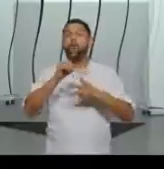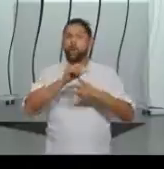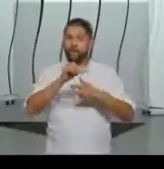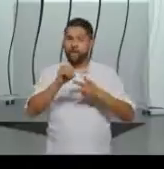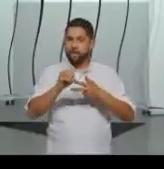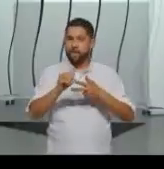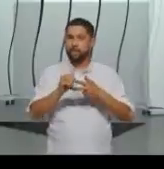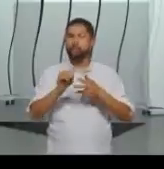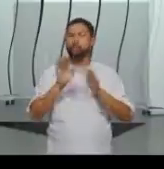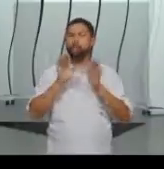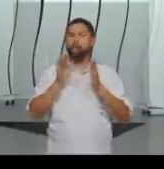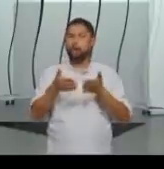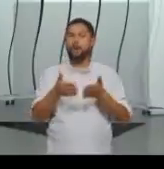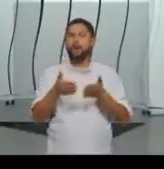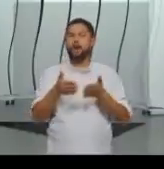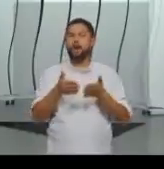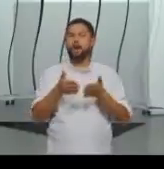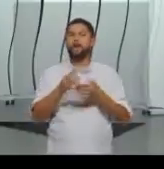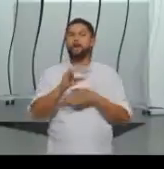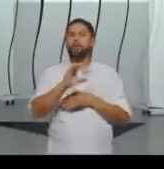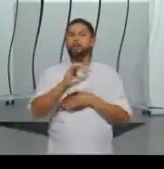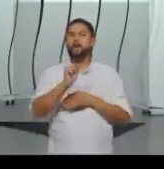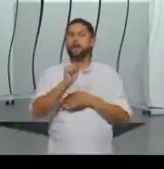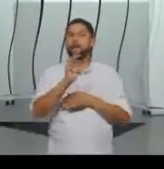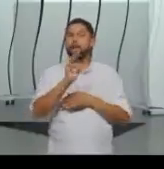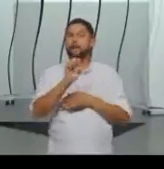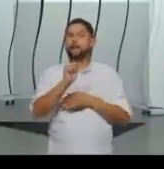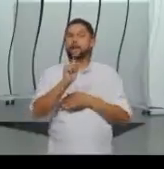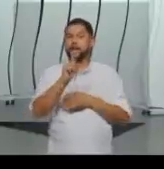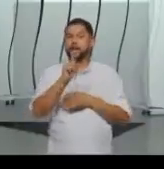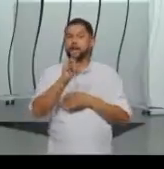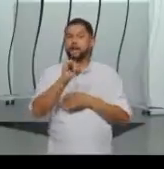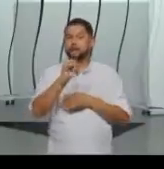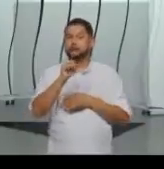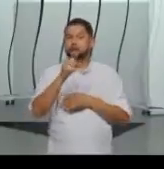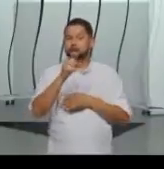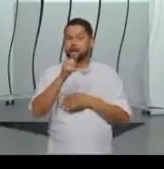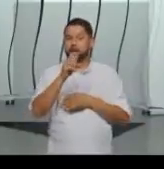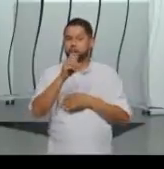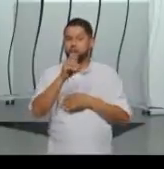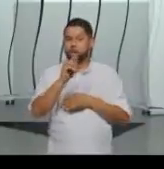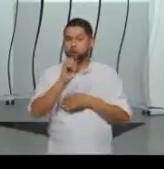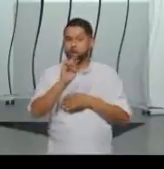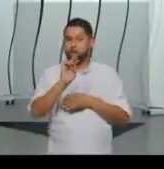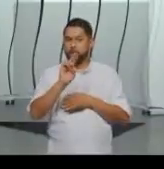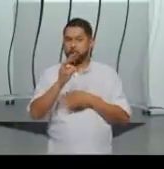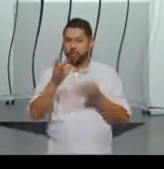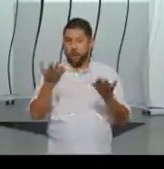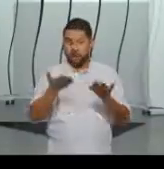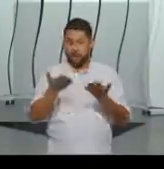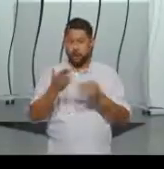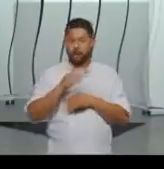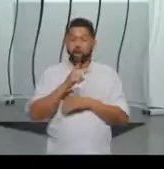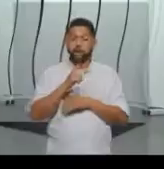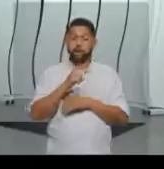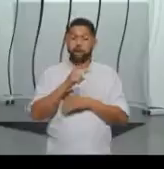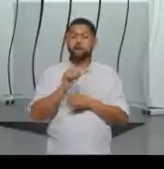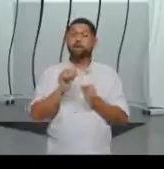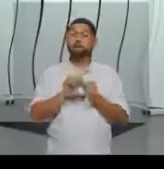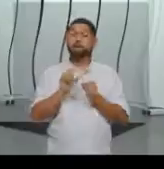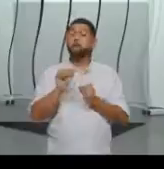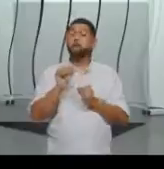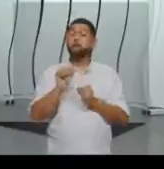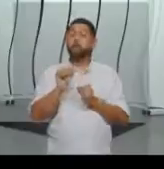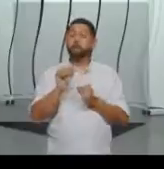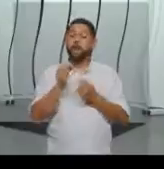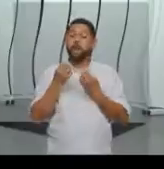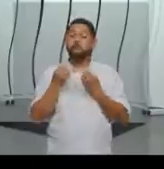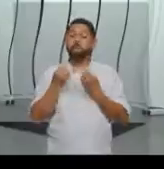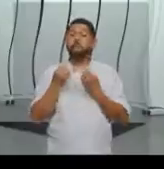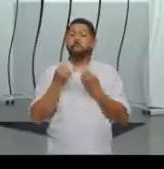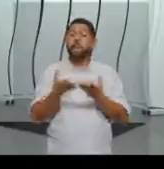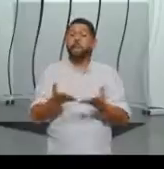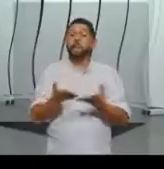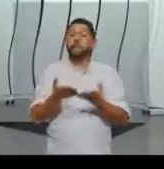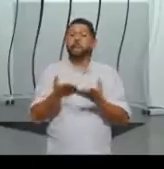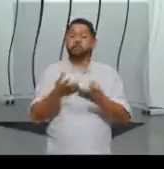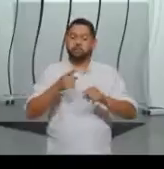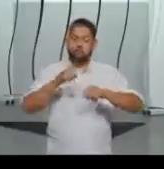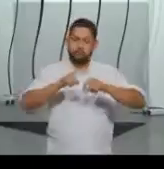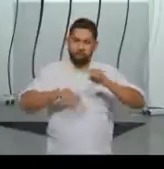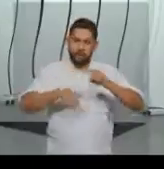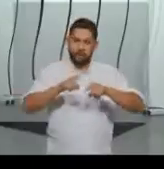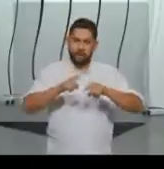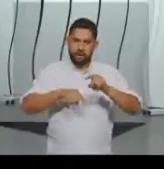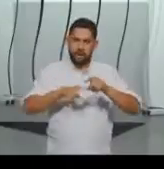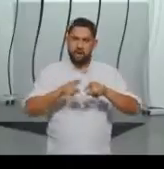falar exclusivamente dos catalisadores. Então, aqui as bactérias, elas estão fornecendo esses catalisadores, que é justamente